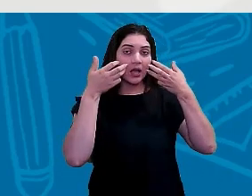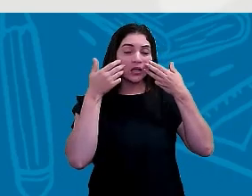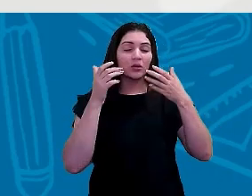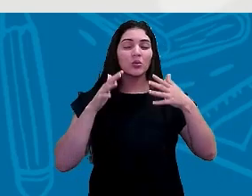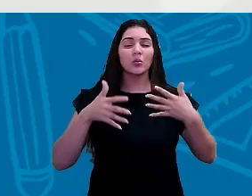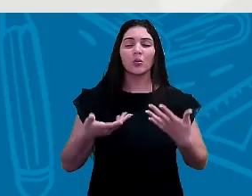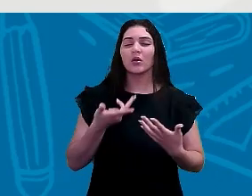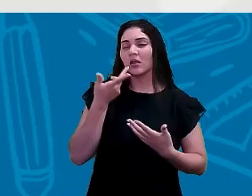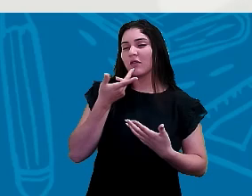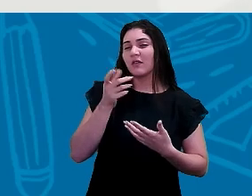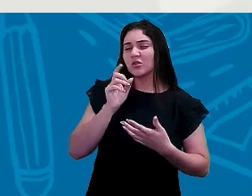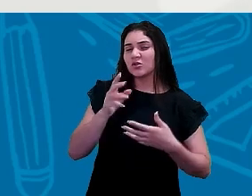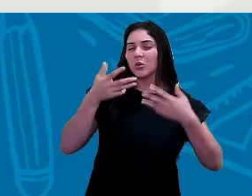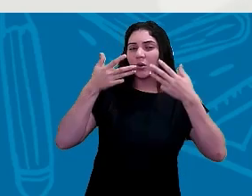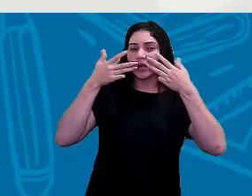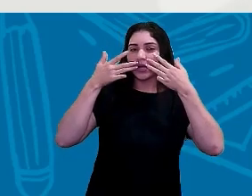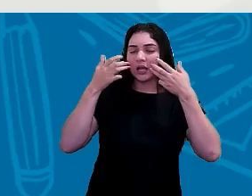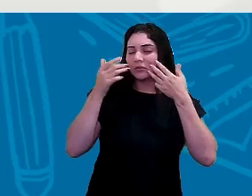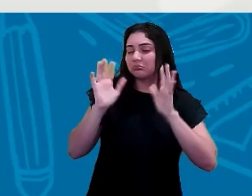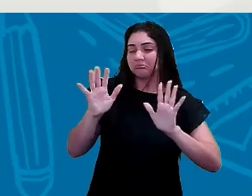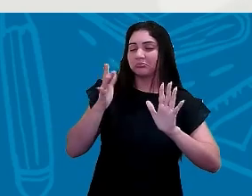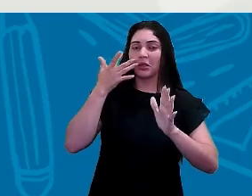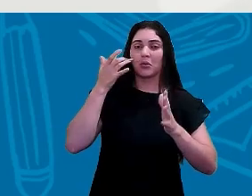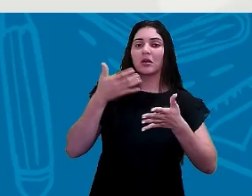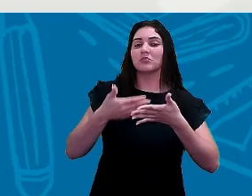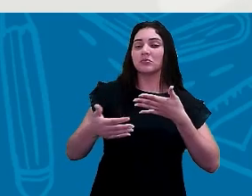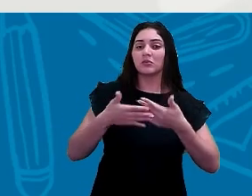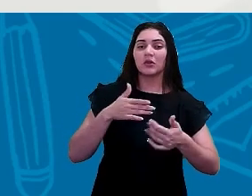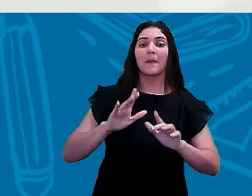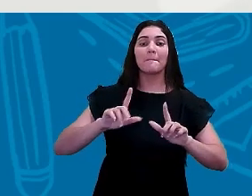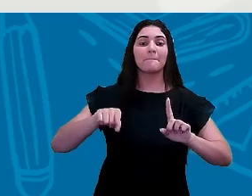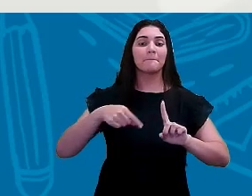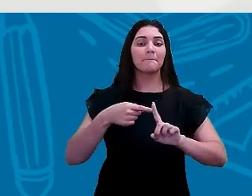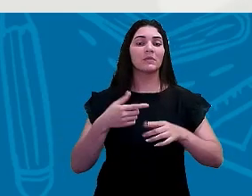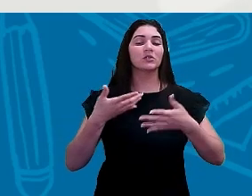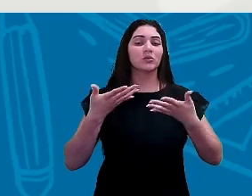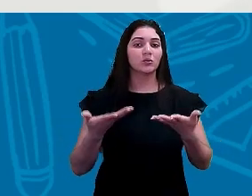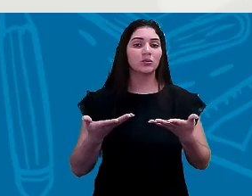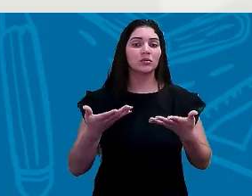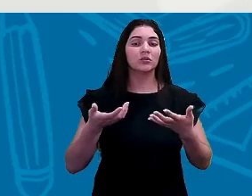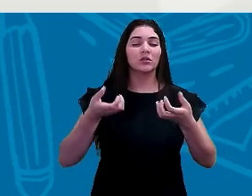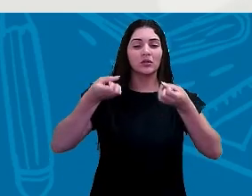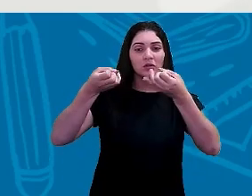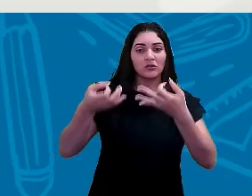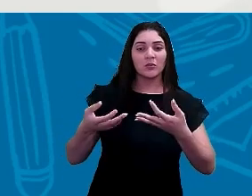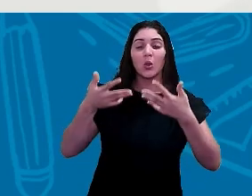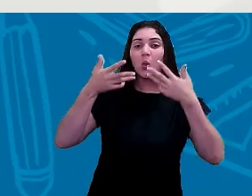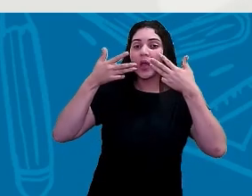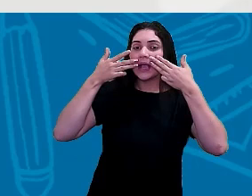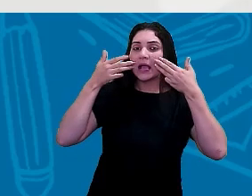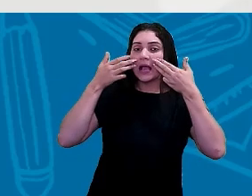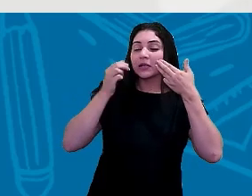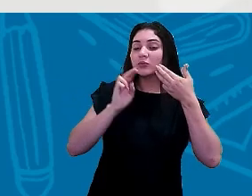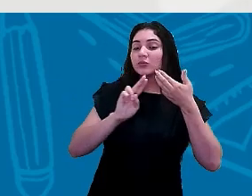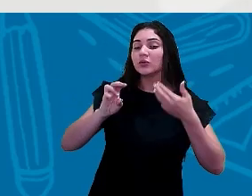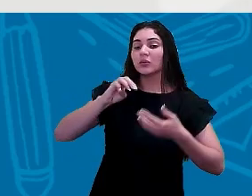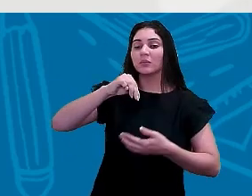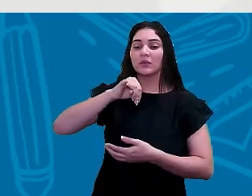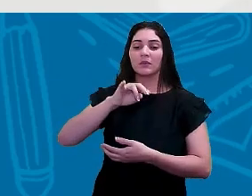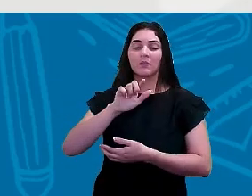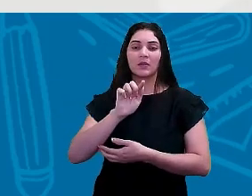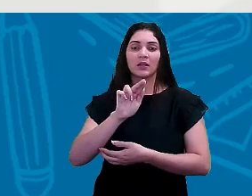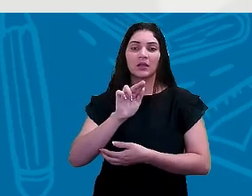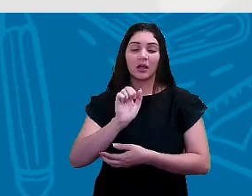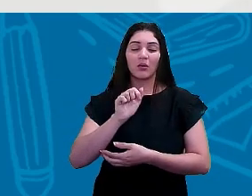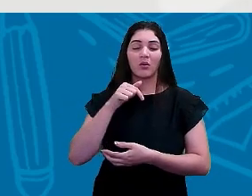digo apenas gato, é um gato qualquer. Mas quando eu digo que é o gato mingau, eu estou dizendo que